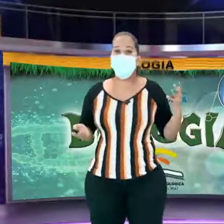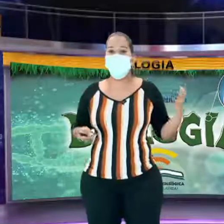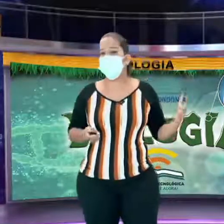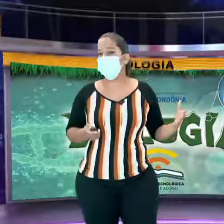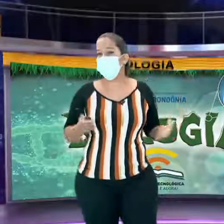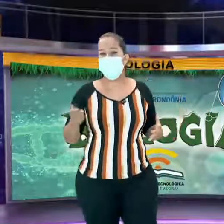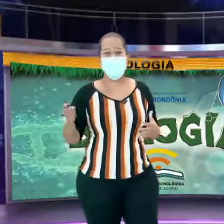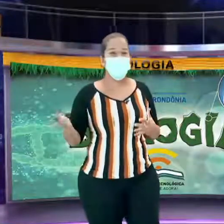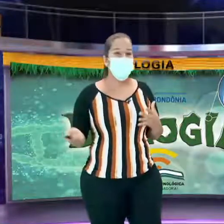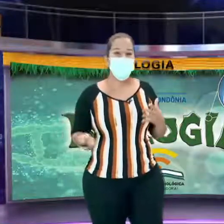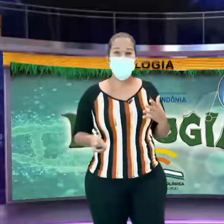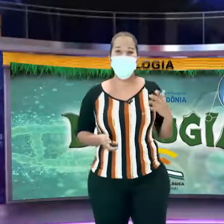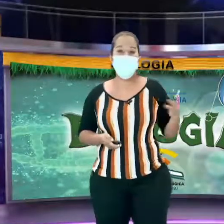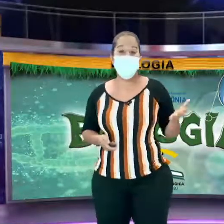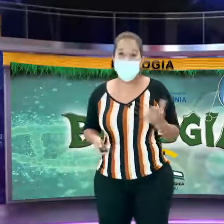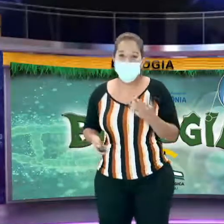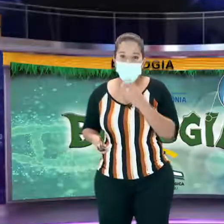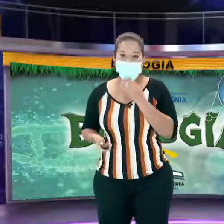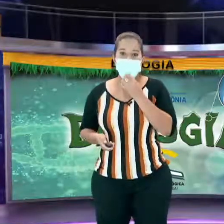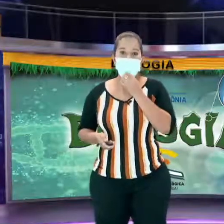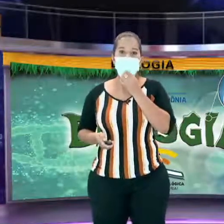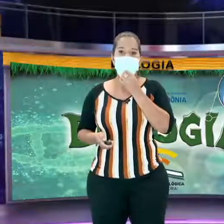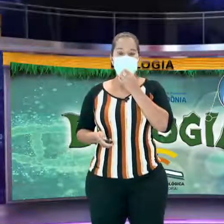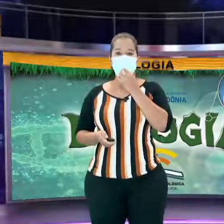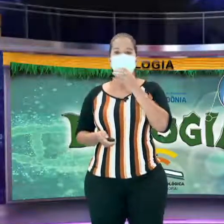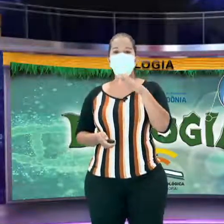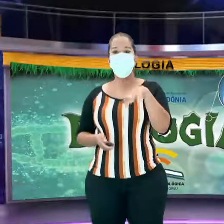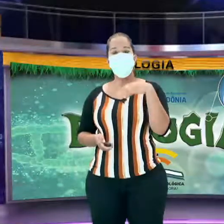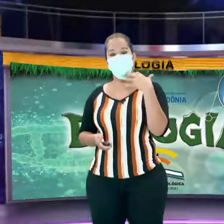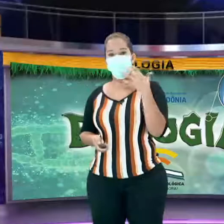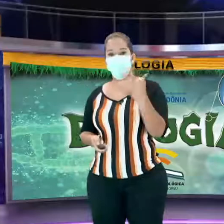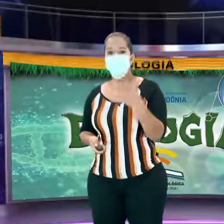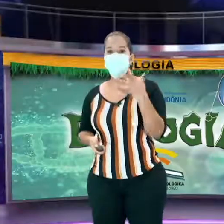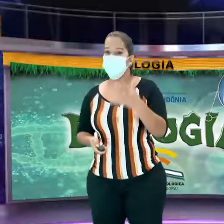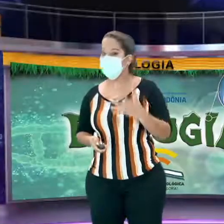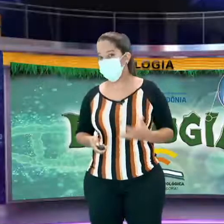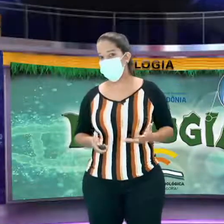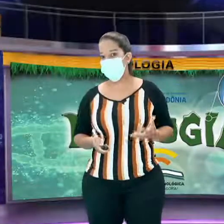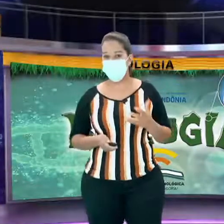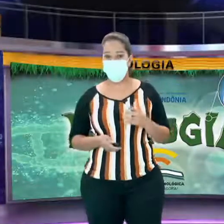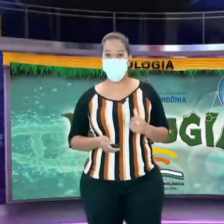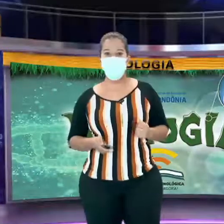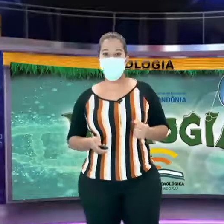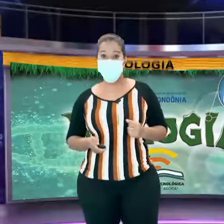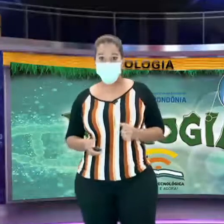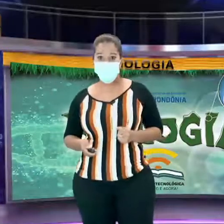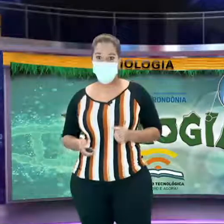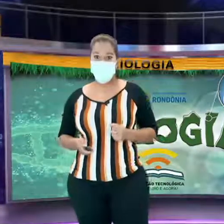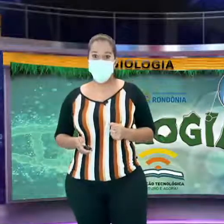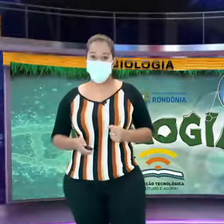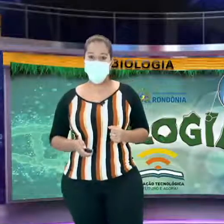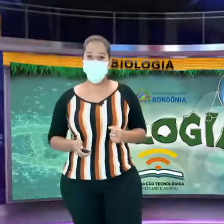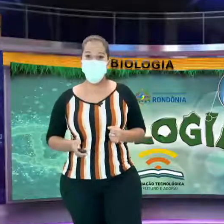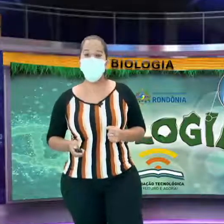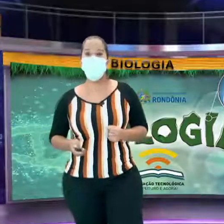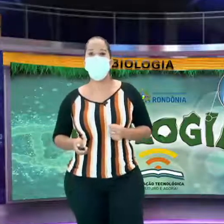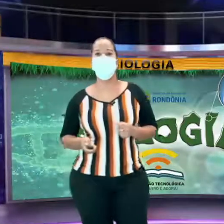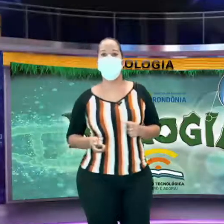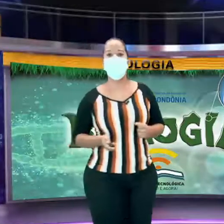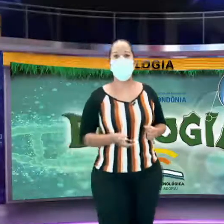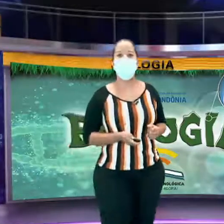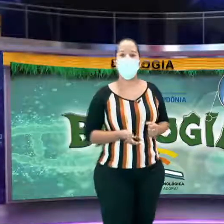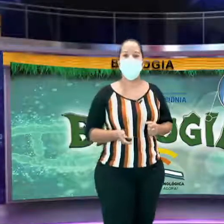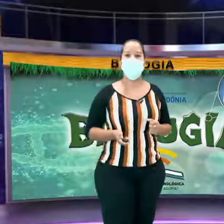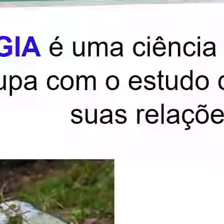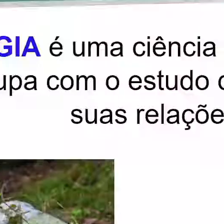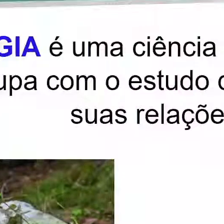Diferença de clima, temperatura, luminosidade, tá? Então, a biologia vai estudar e focar todas essas formas de vida, certinho? Então,